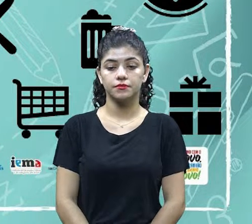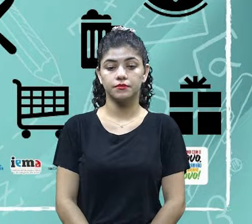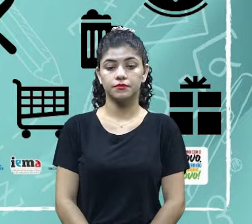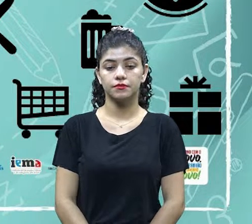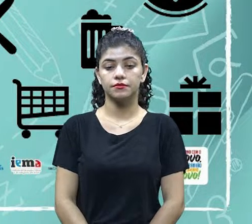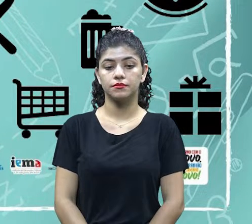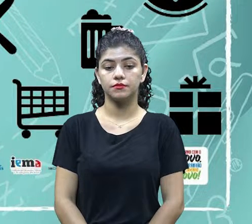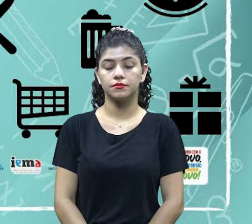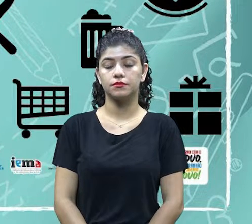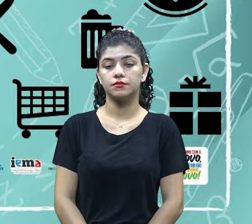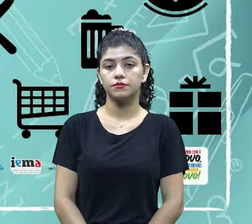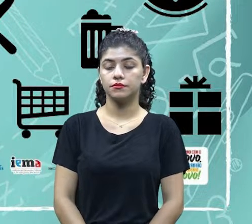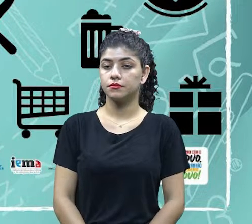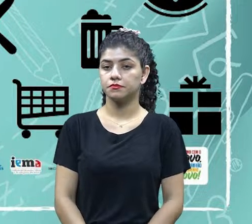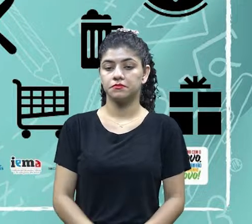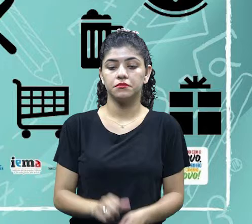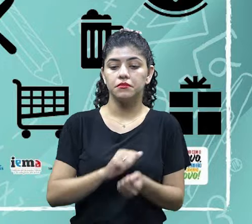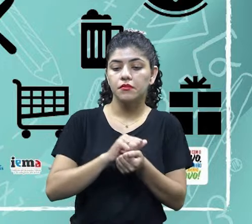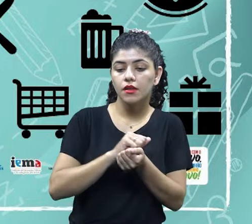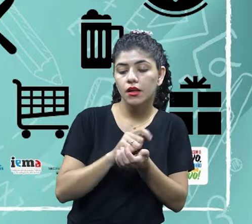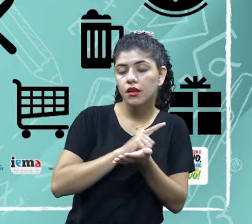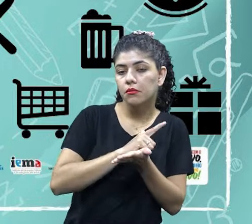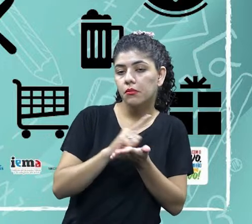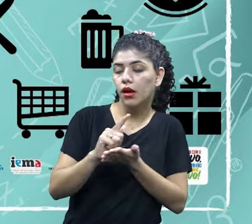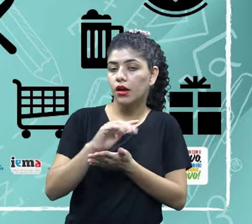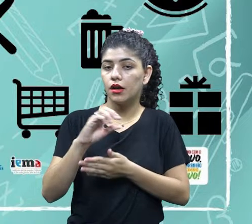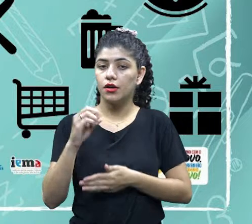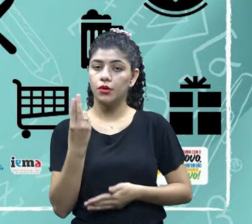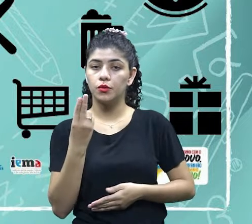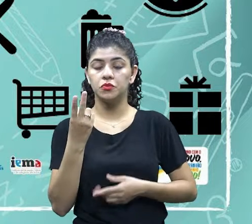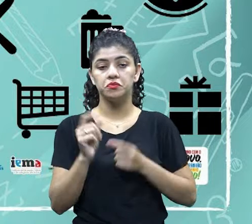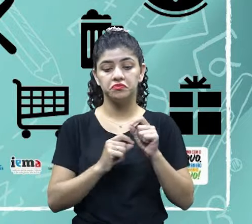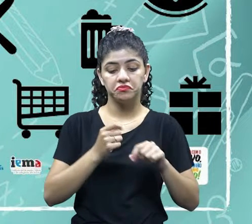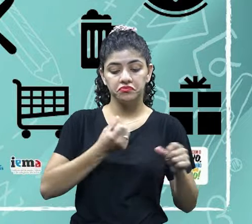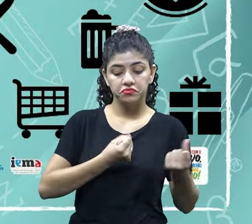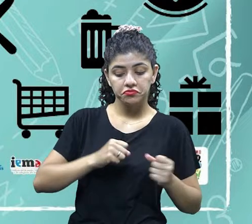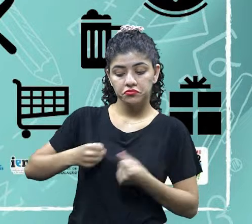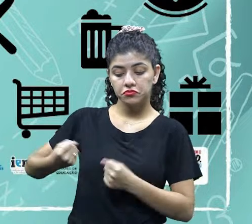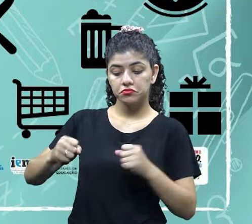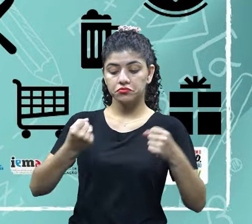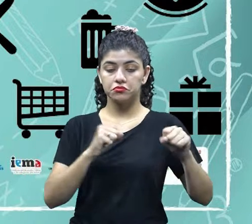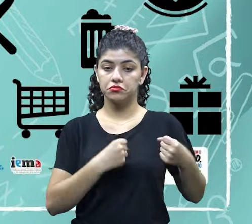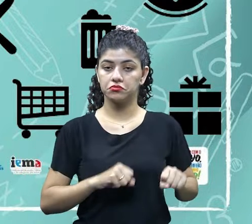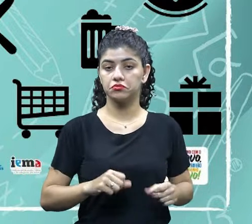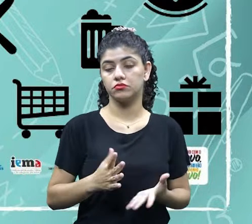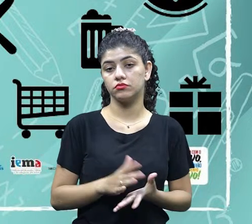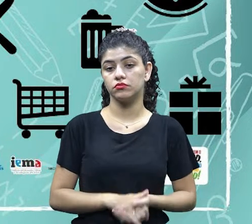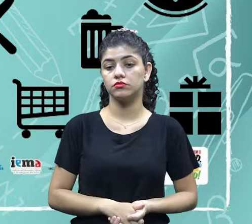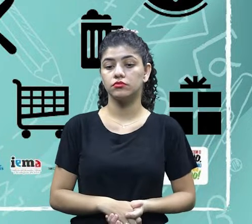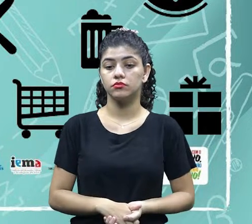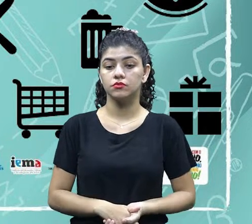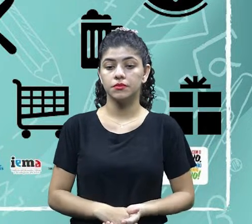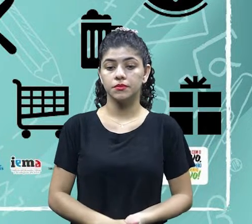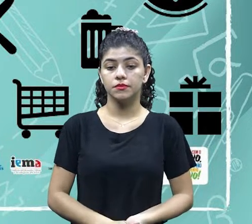para, sei lá, para limpar alguma coisa ou um desinfetante, alguma coisa.